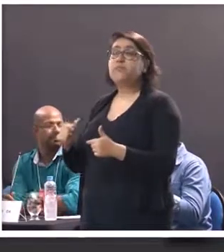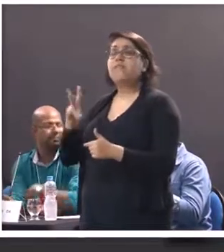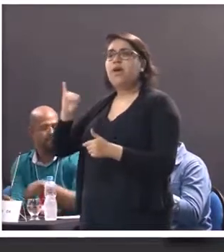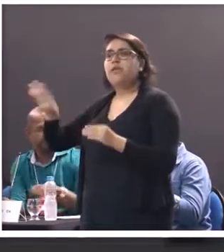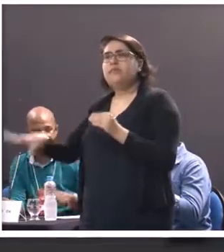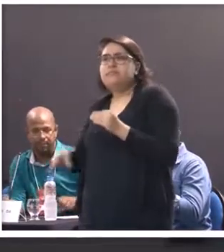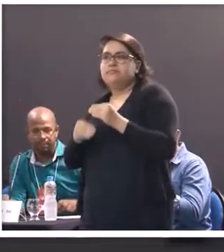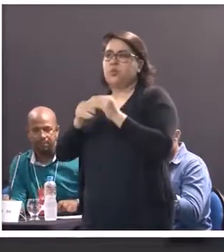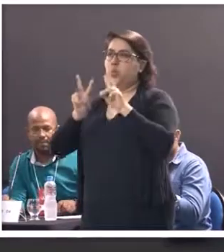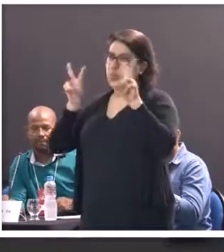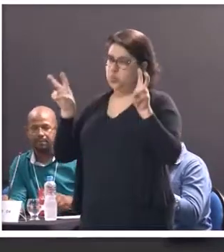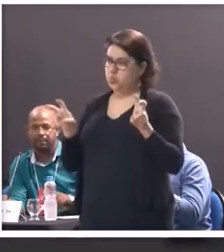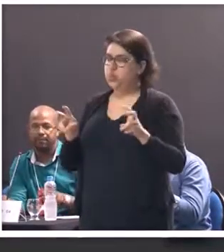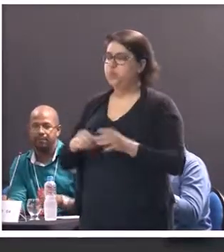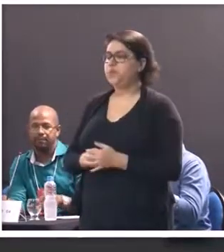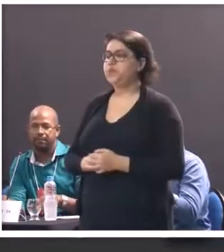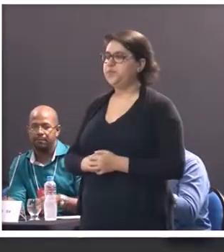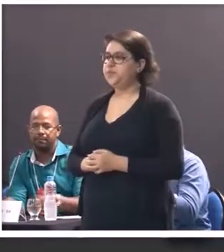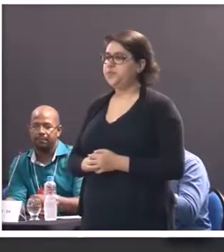assunto.